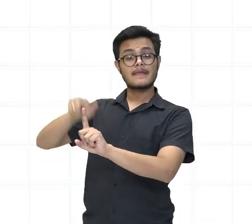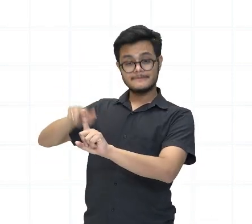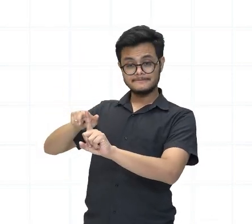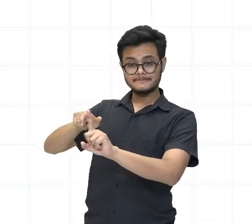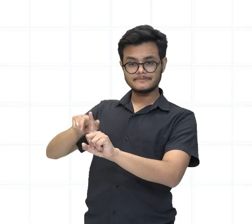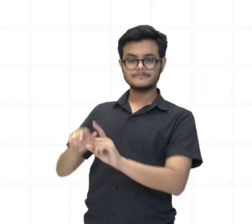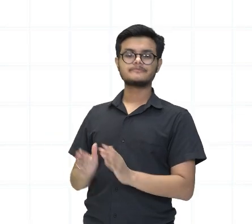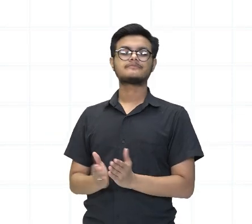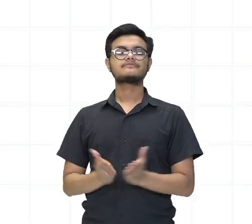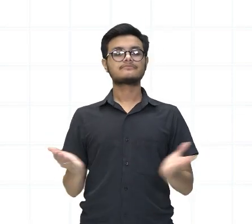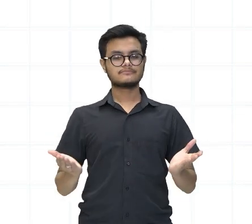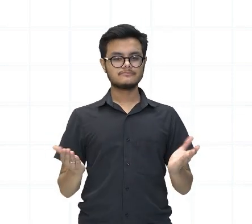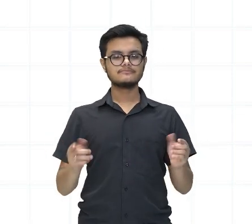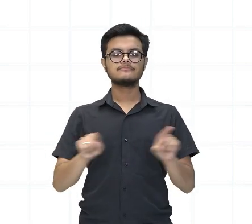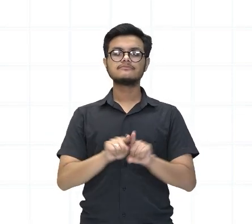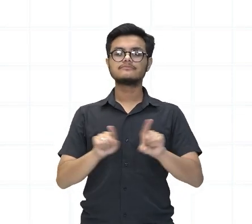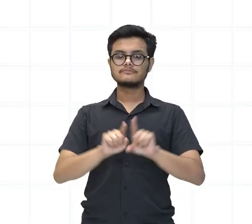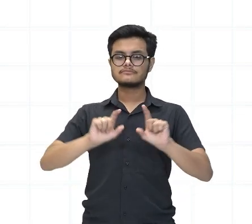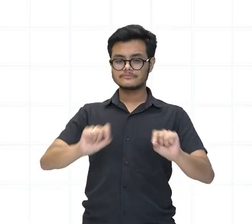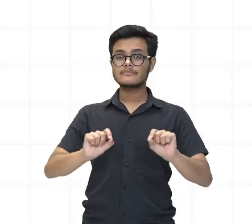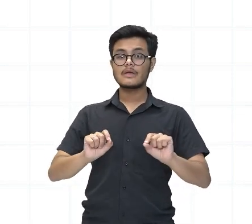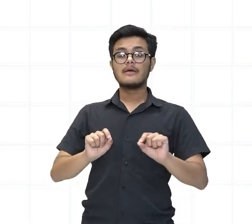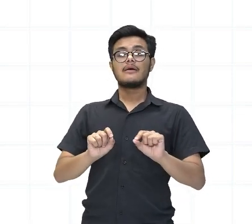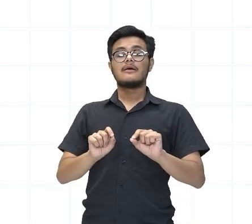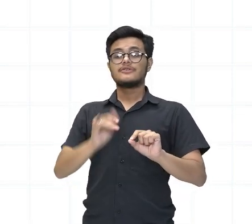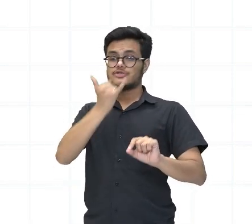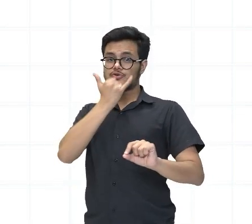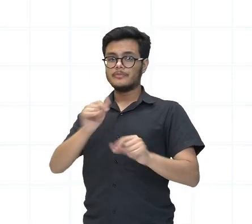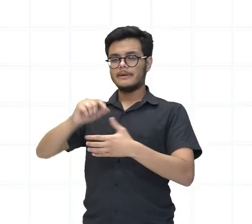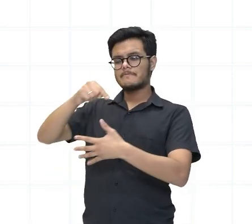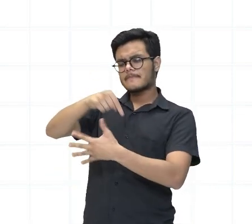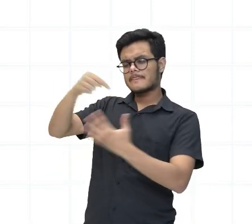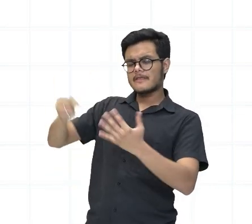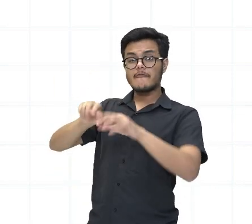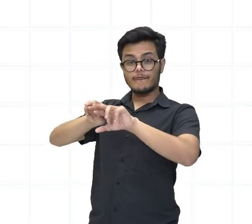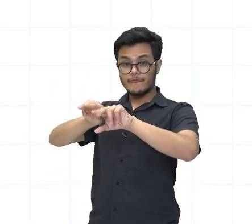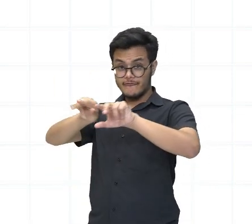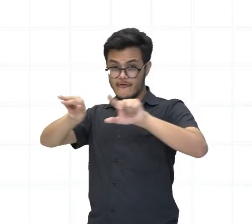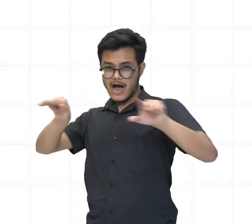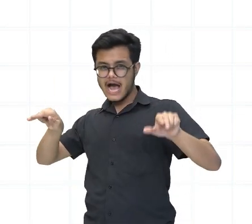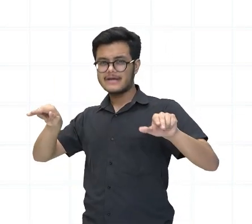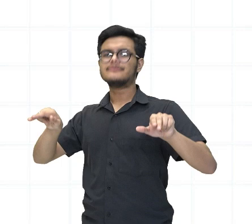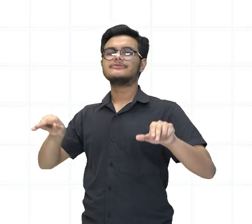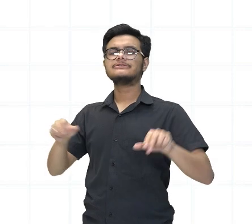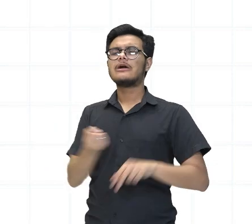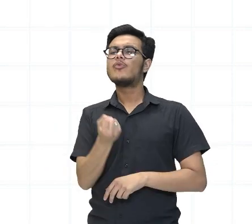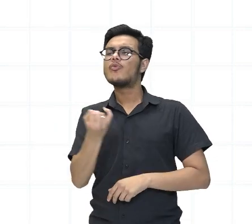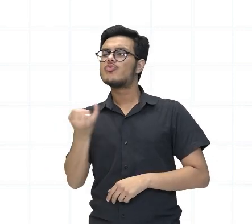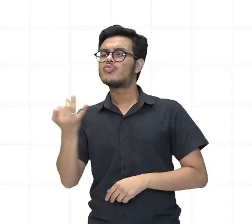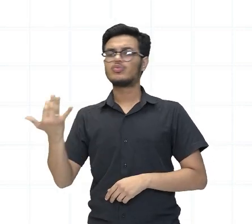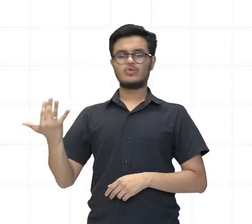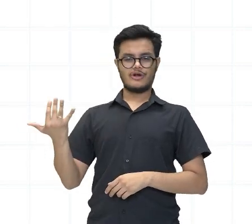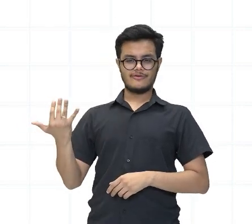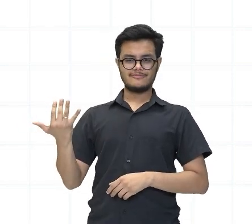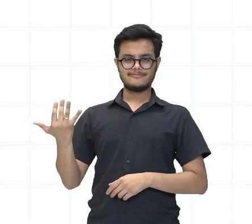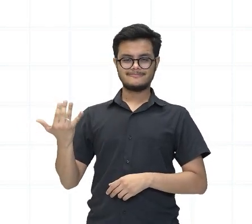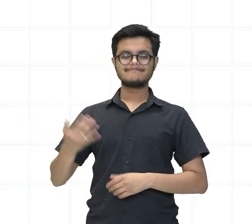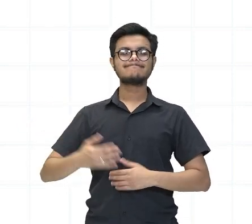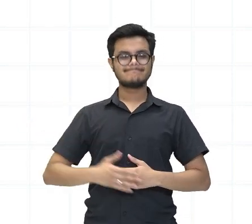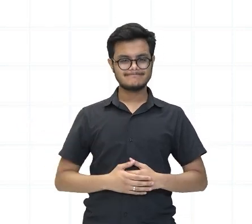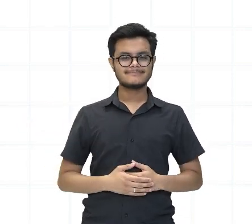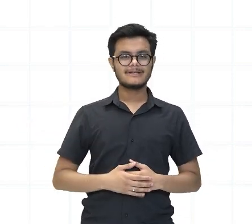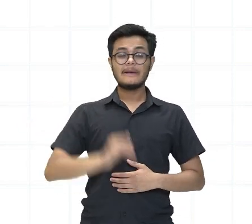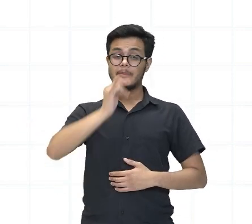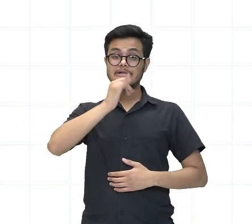falando. E que é plural, ou seja, mais de um envolvido nesse processo. No caso aí eram